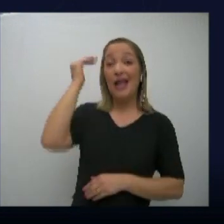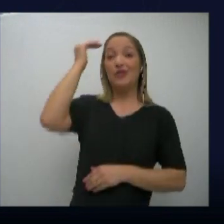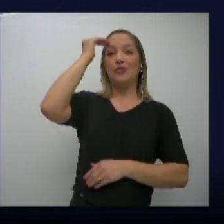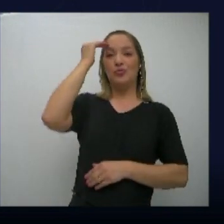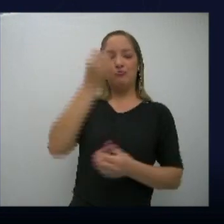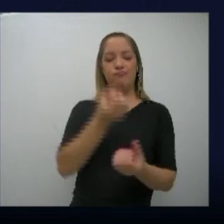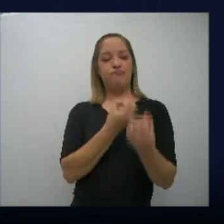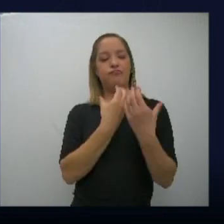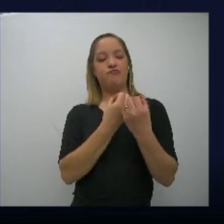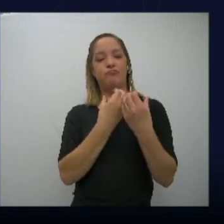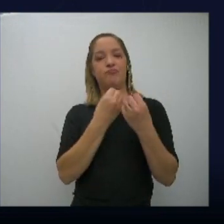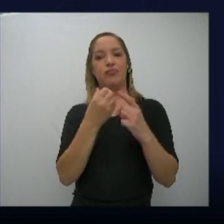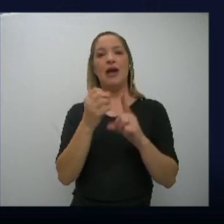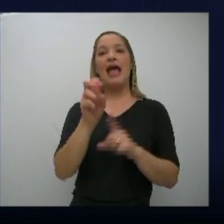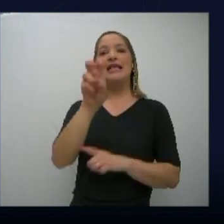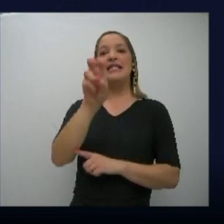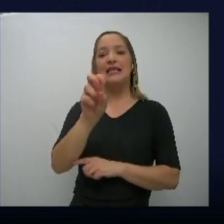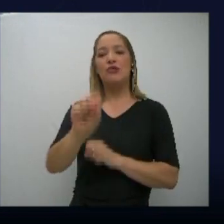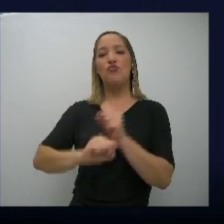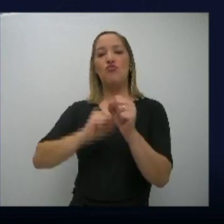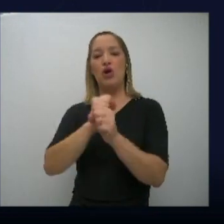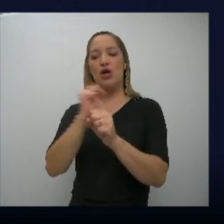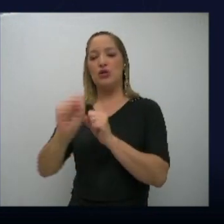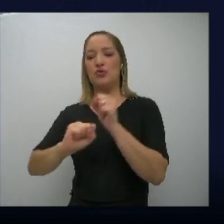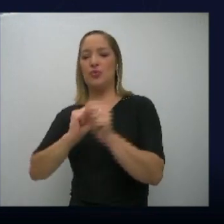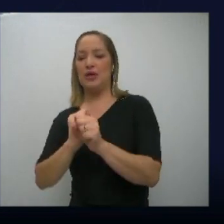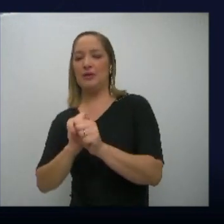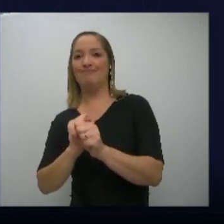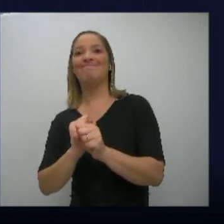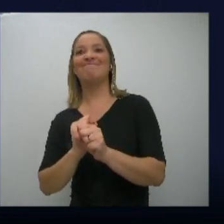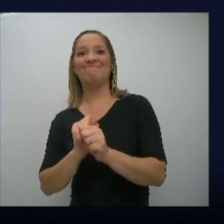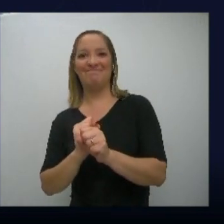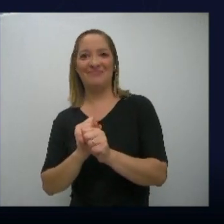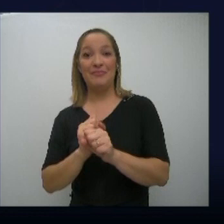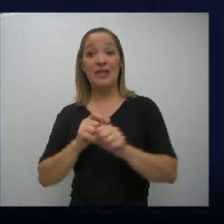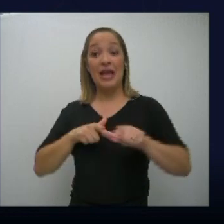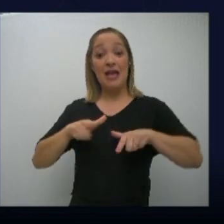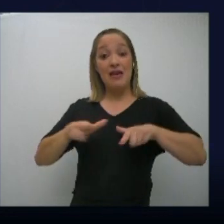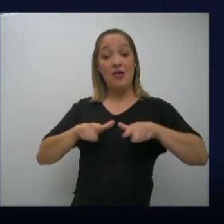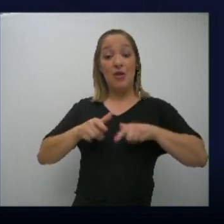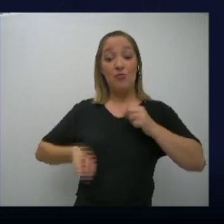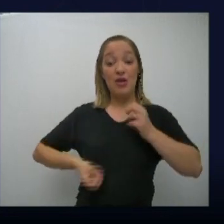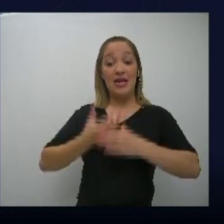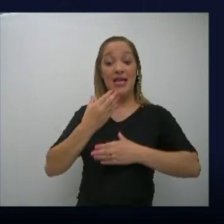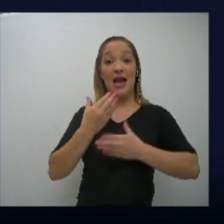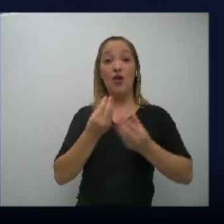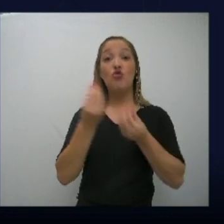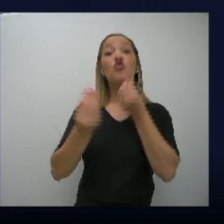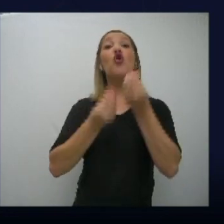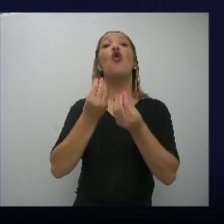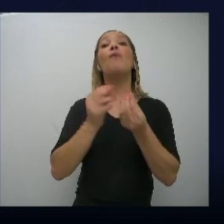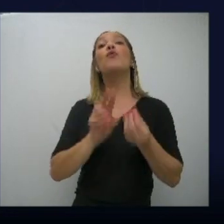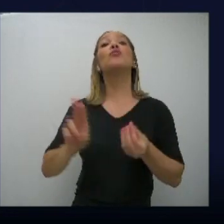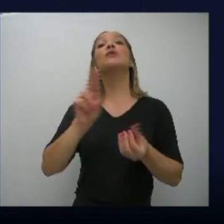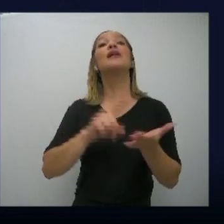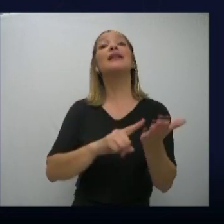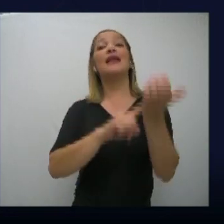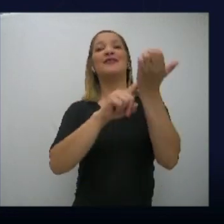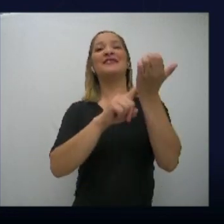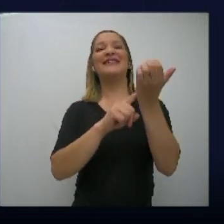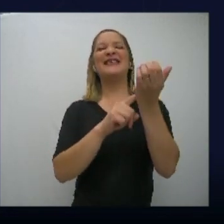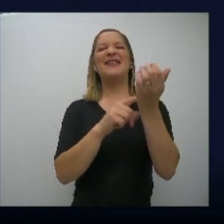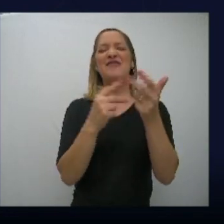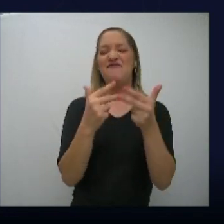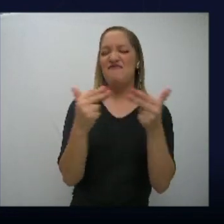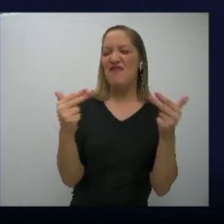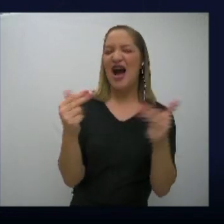cada cinco anos não a vez na vida quando você tem 20 a 25 anos emprego coco se cria emprego com tecnologia tão temos